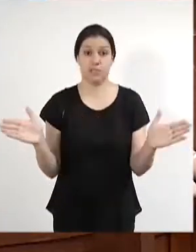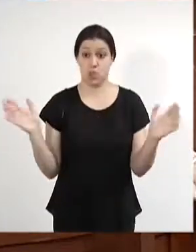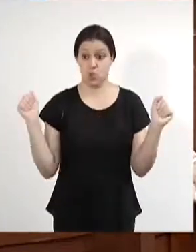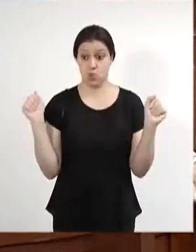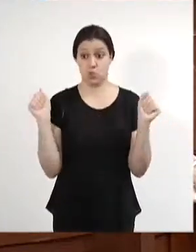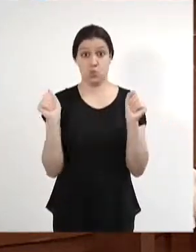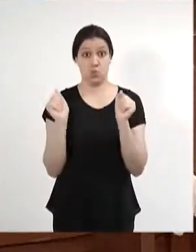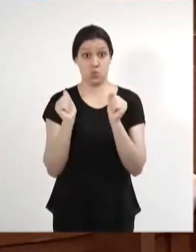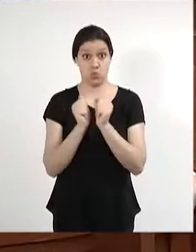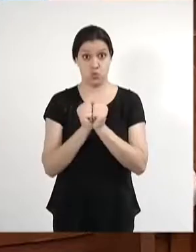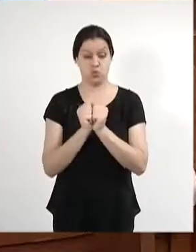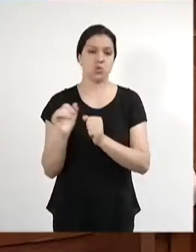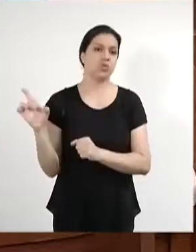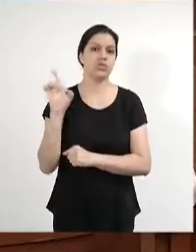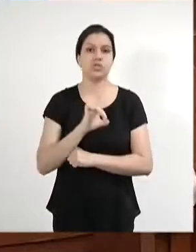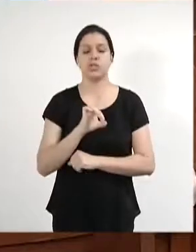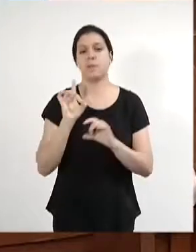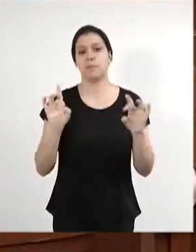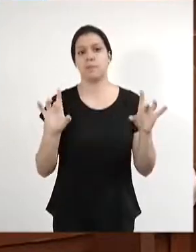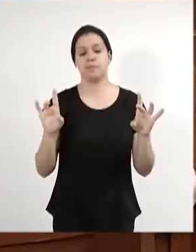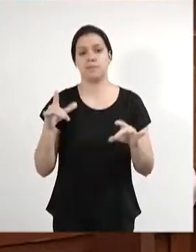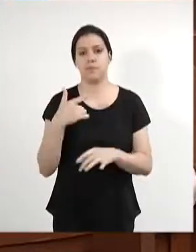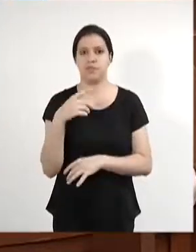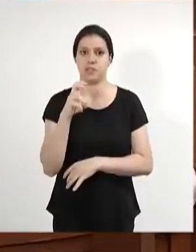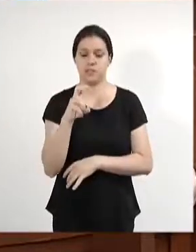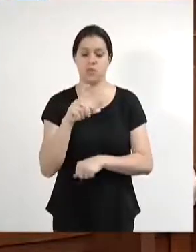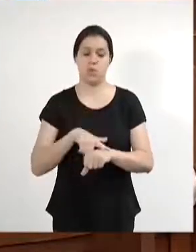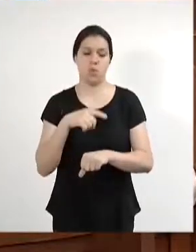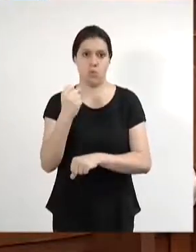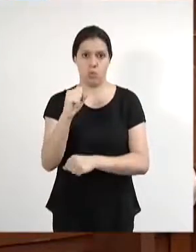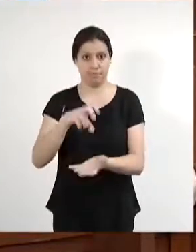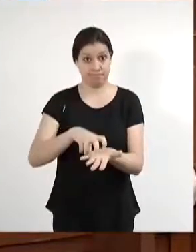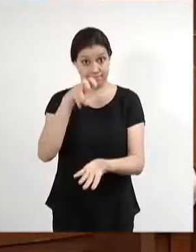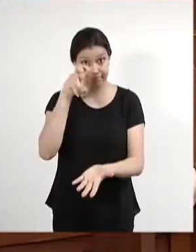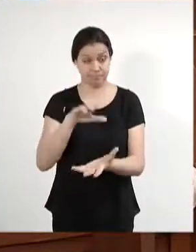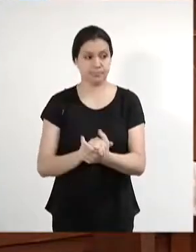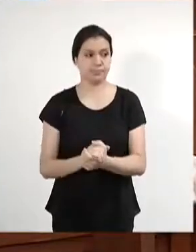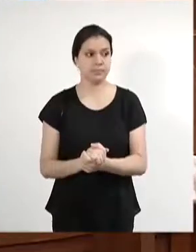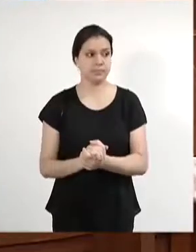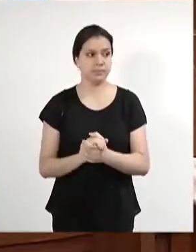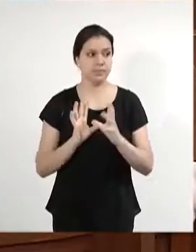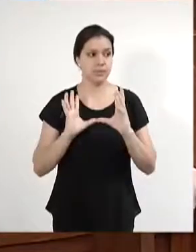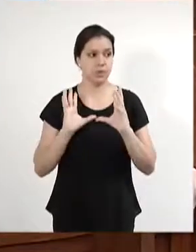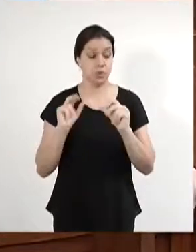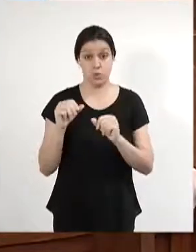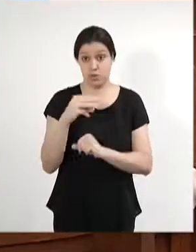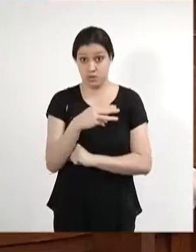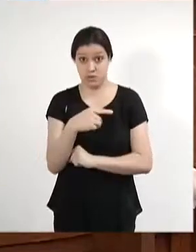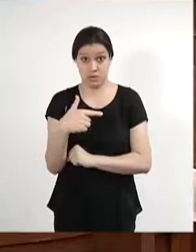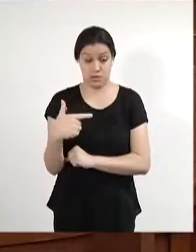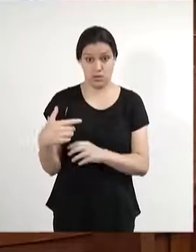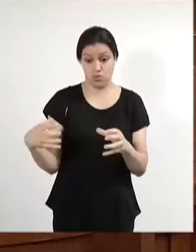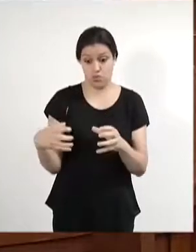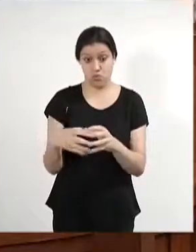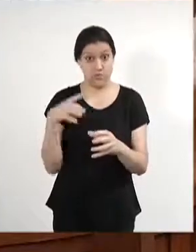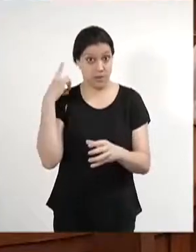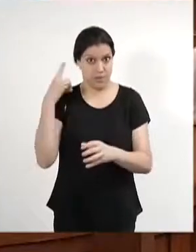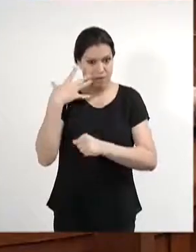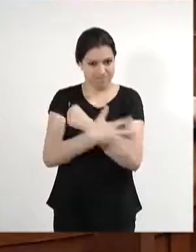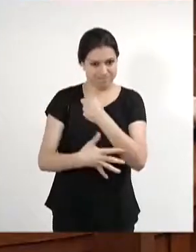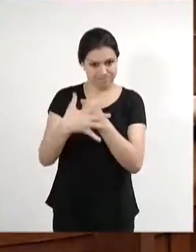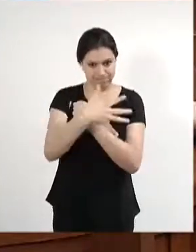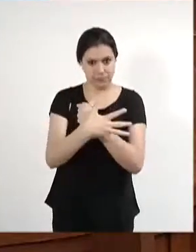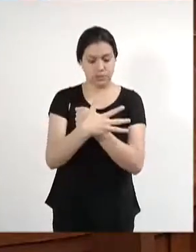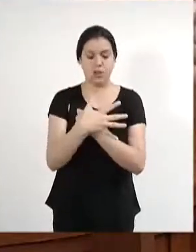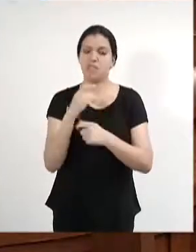simultâneo no dia 25, às 8 horas da manhã. As 32 frentes parlamentares, fazer alguma